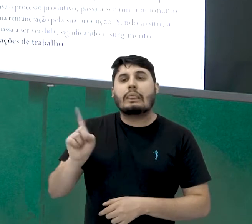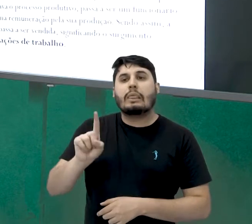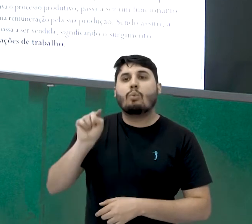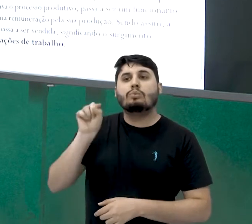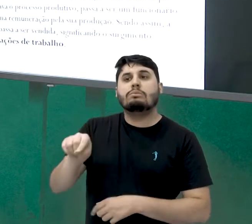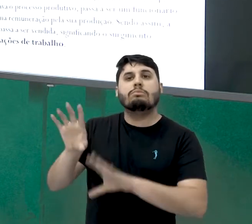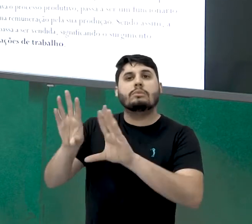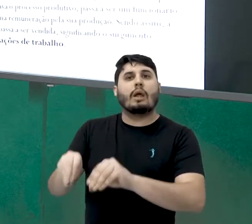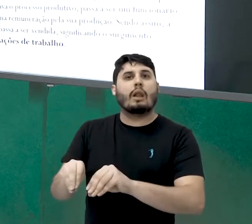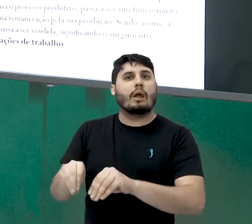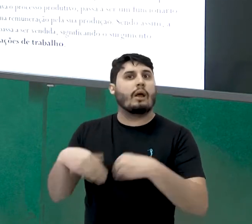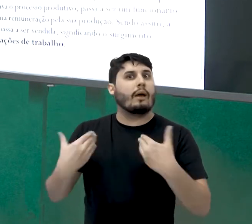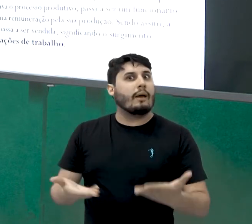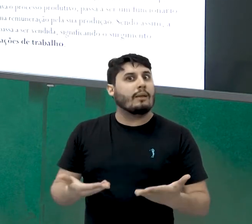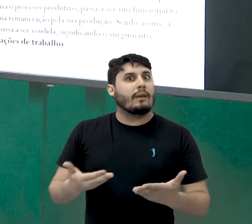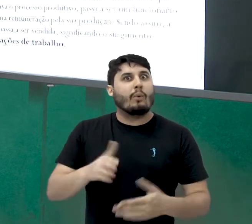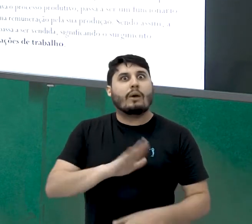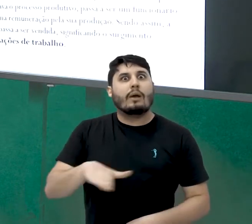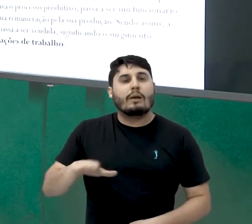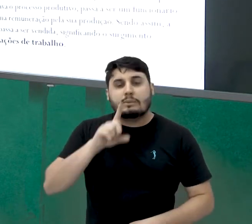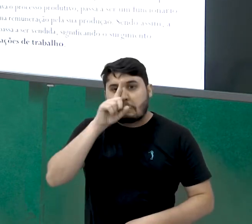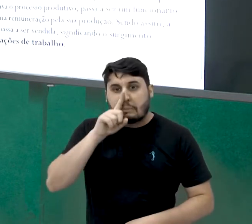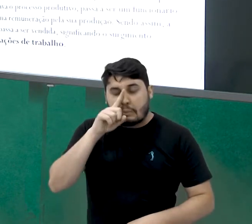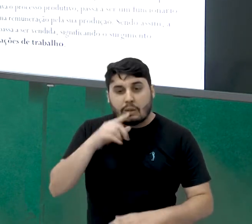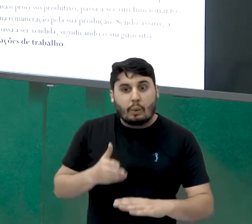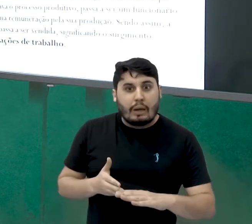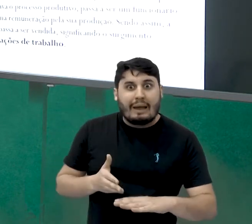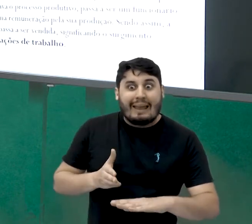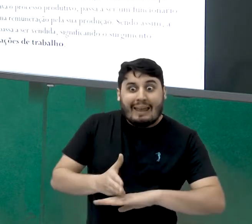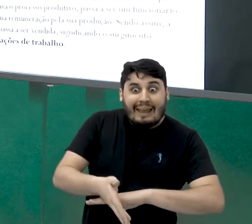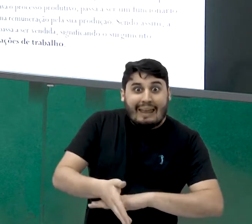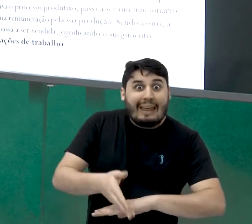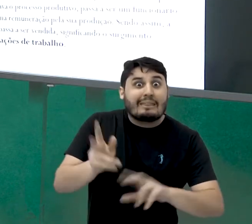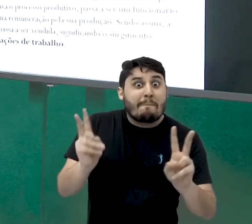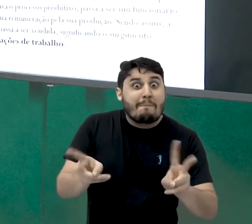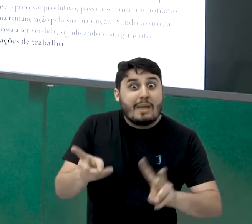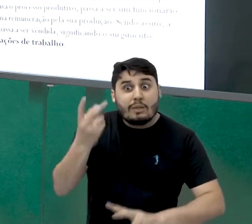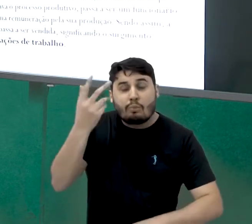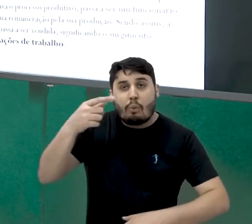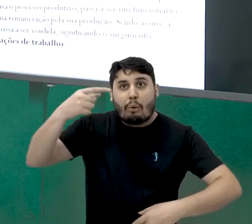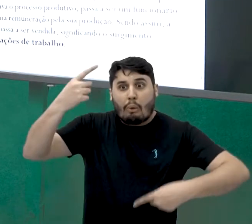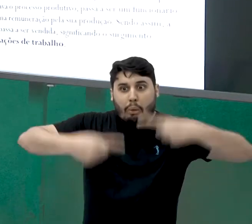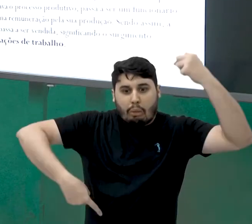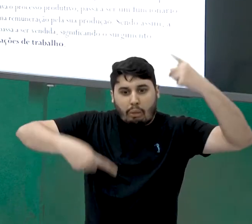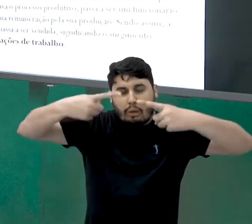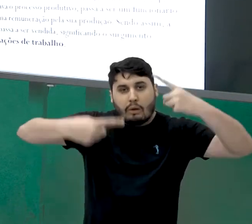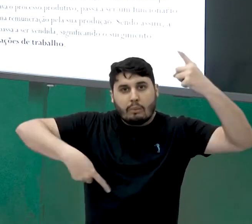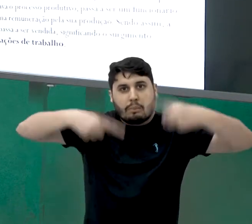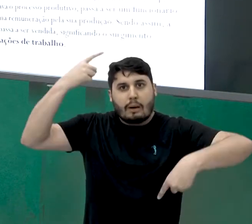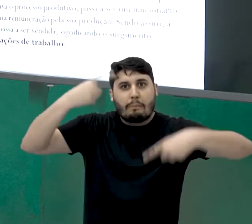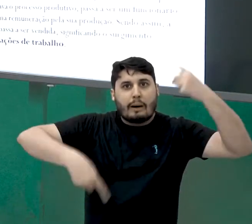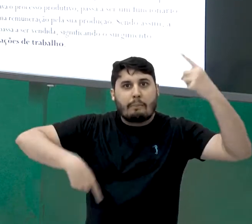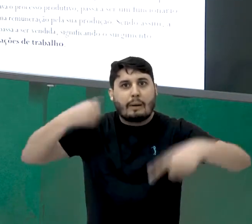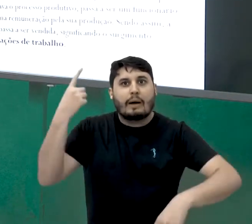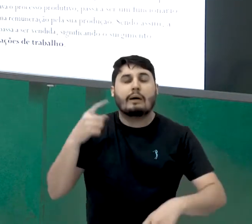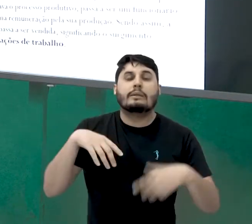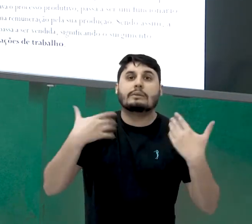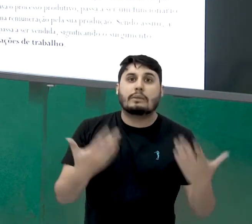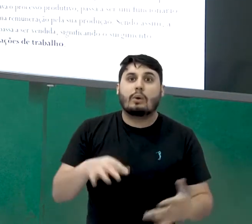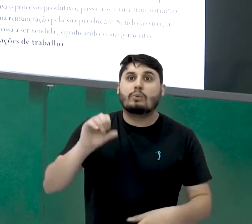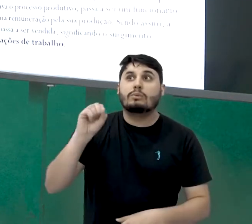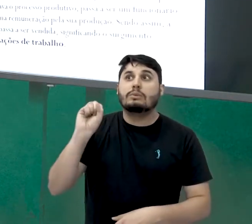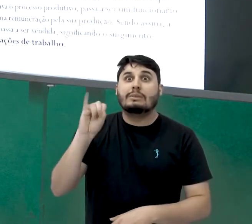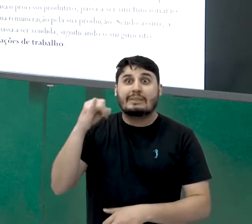Então, a criança passava entre os pistões para pegar. Só que aqueles pistões, eles trabalhavam com graxa, com óleo. Se a criança escorregasse e o pistão